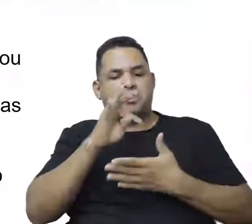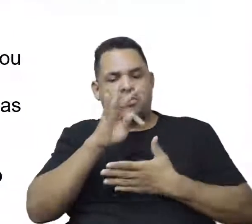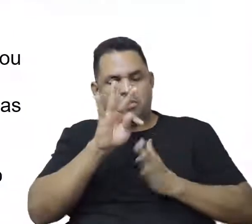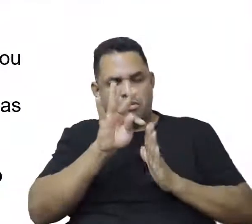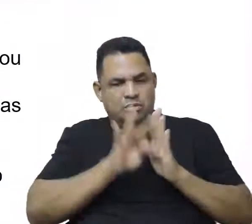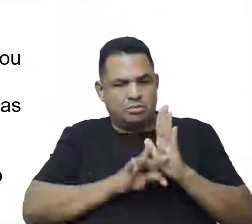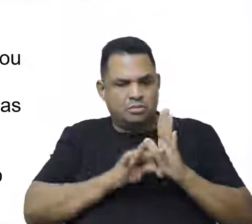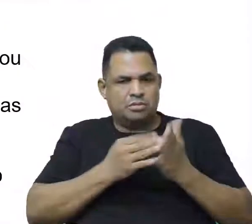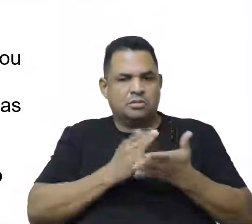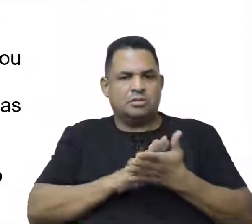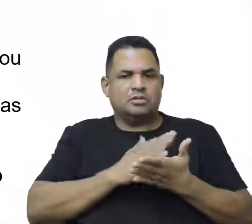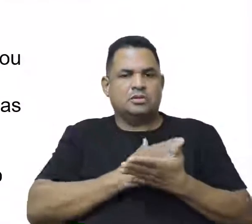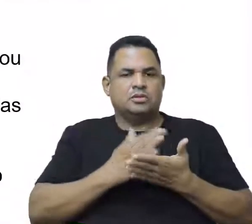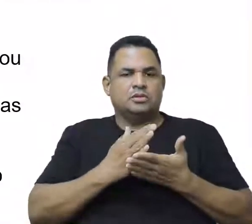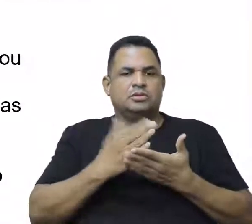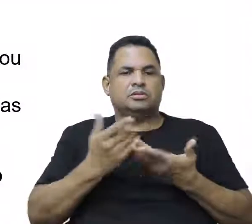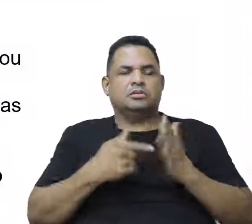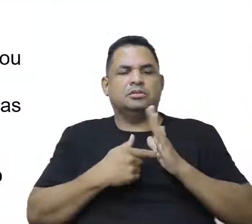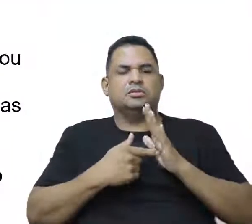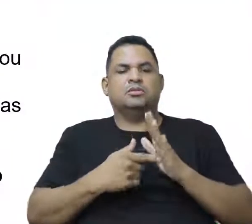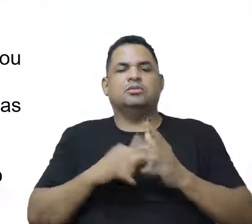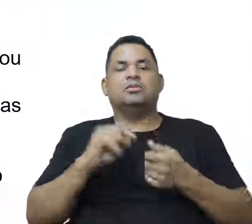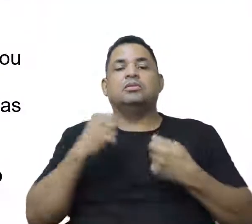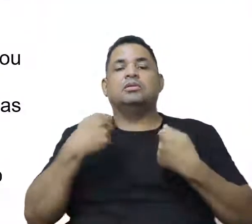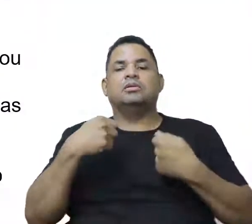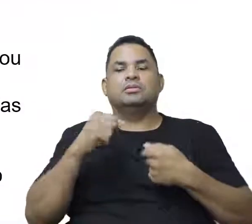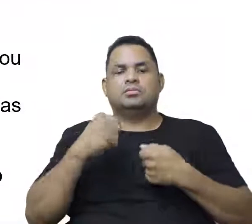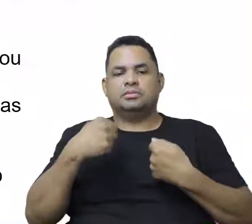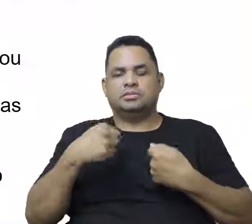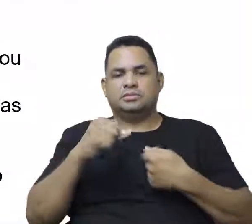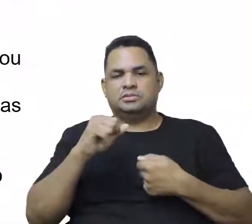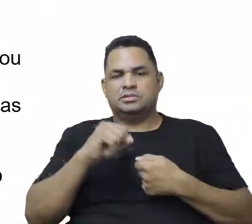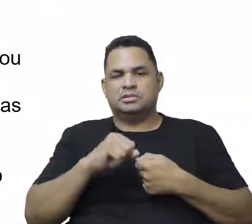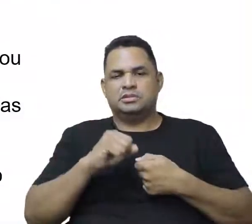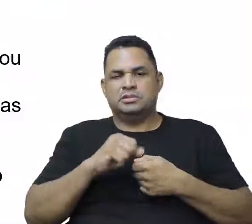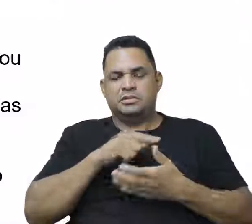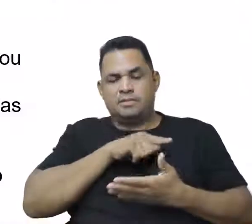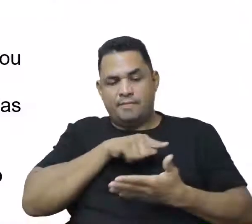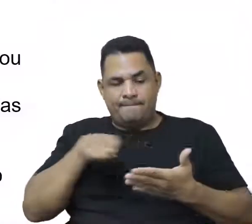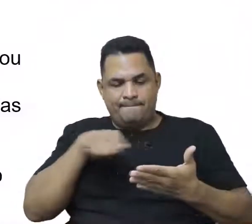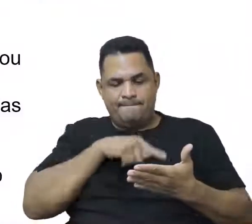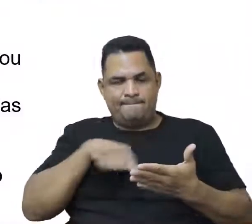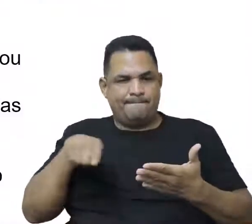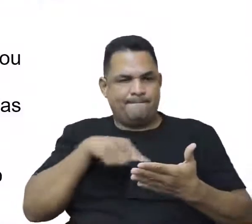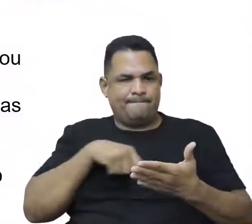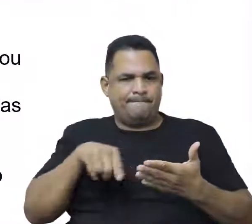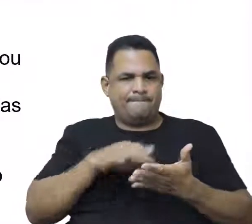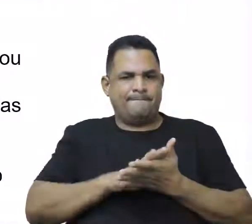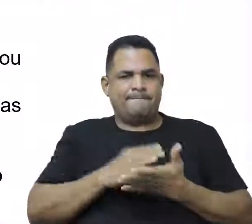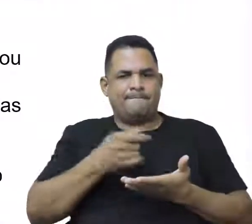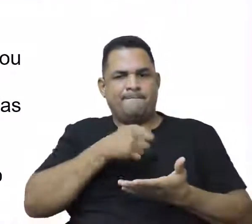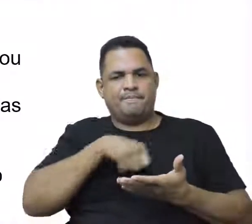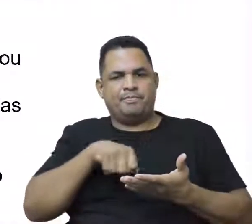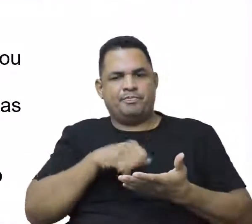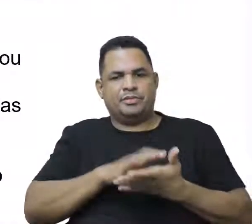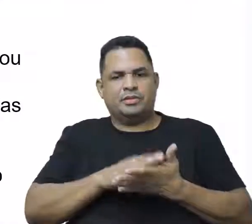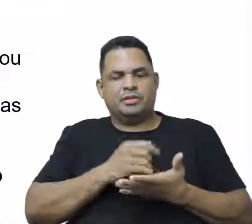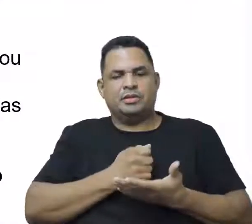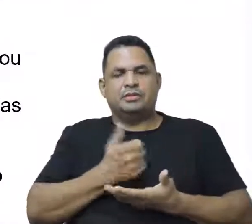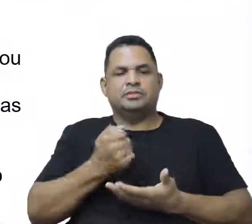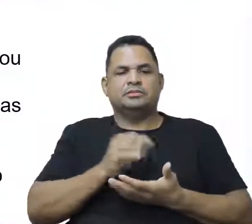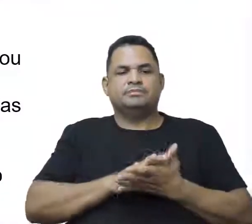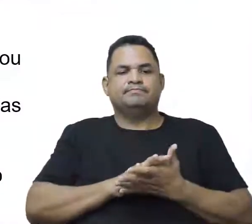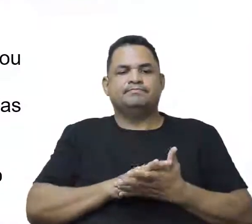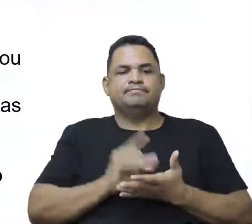inicial e motivador, né, que ele vai apontar o que eu devo fazer. Devo grifar as partes do texto, pegar meu lápis, minha caneta e grifar